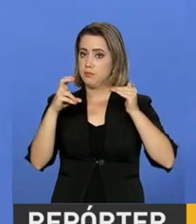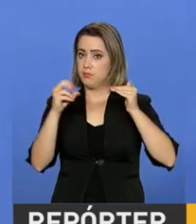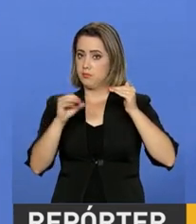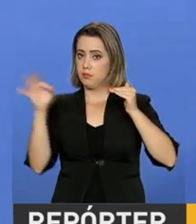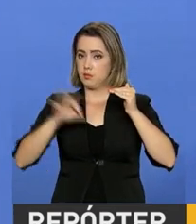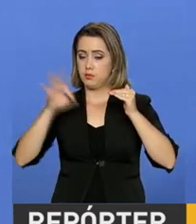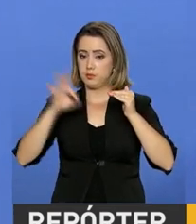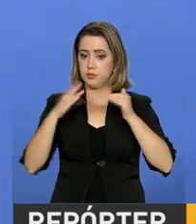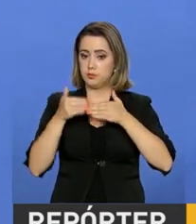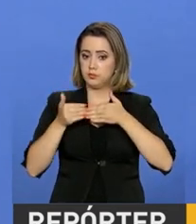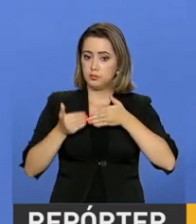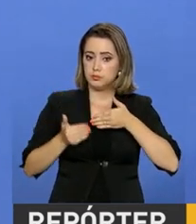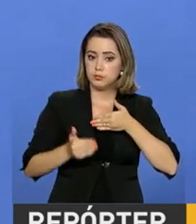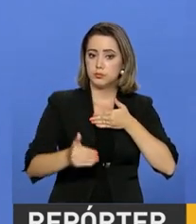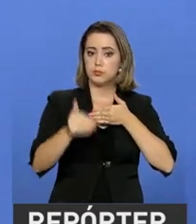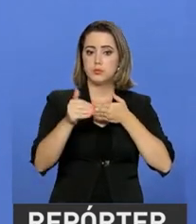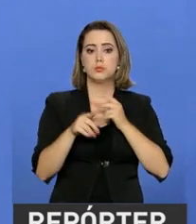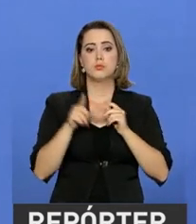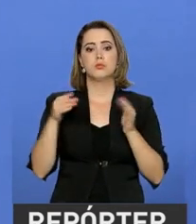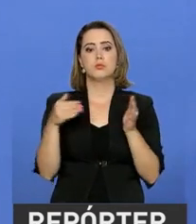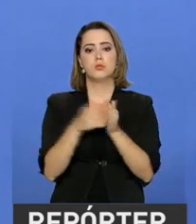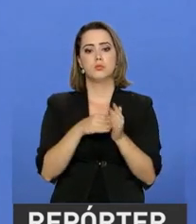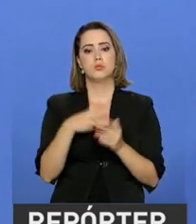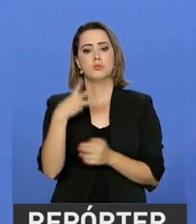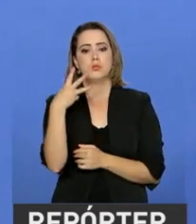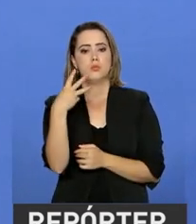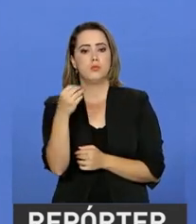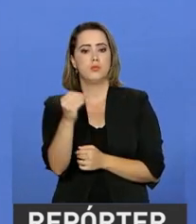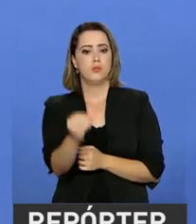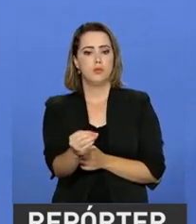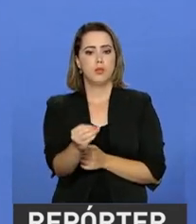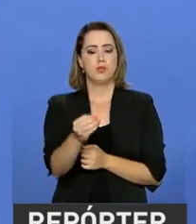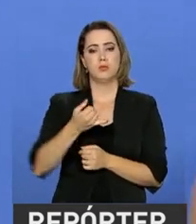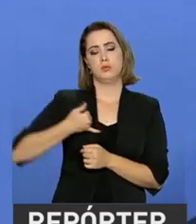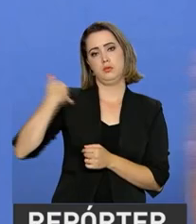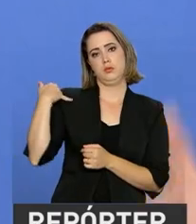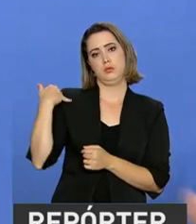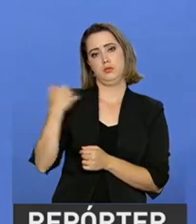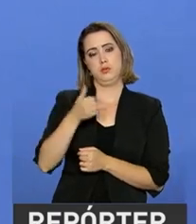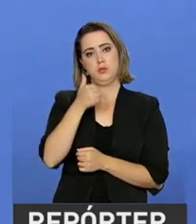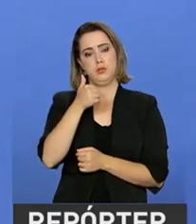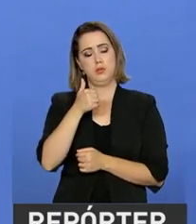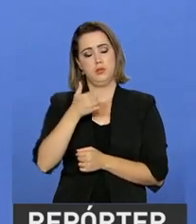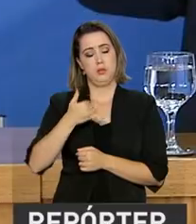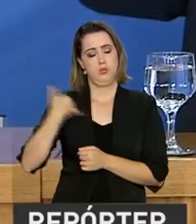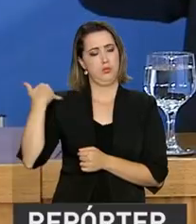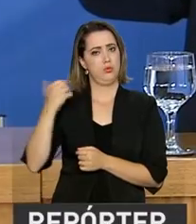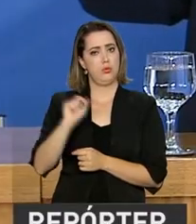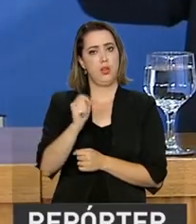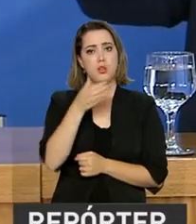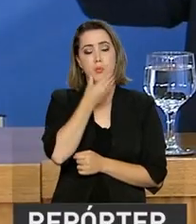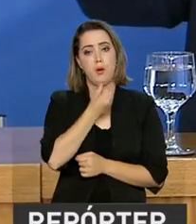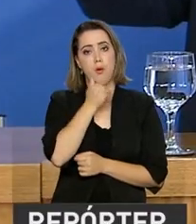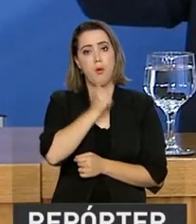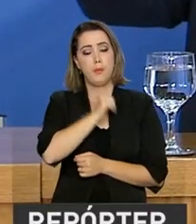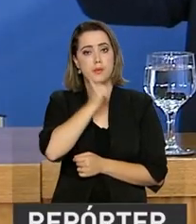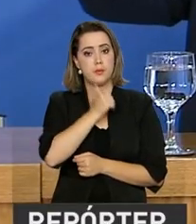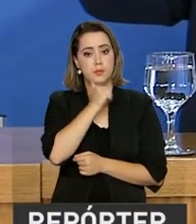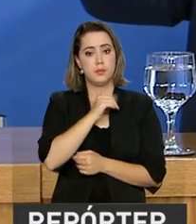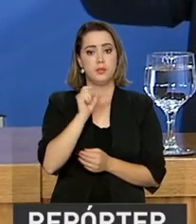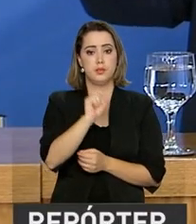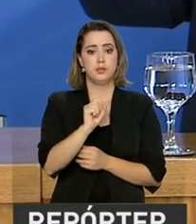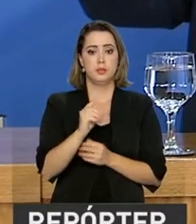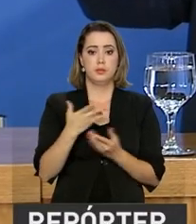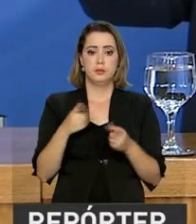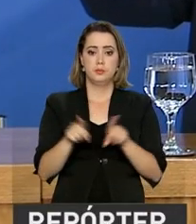estenderá até Possivelmente até os 30 anos de idade para homens e para mulheres você vai aplicando